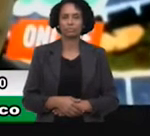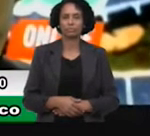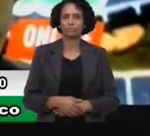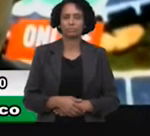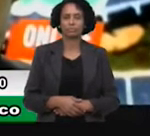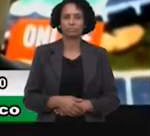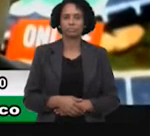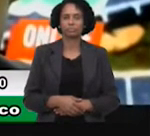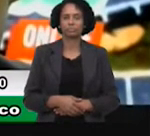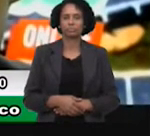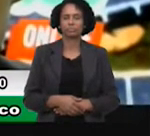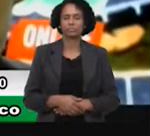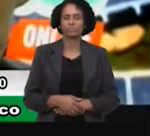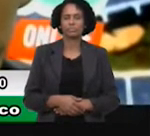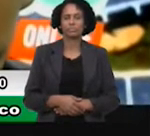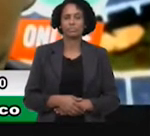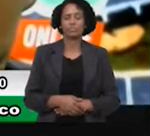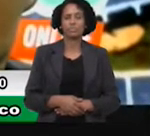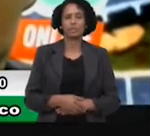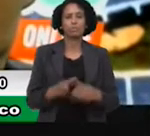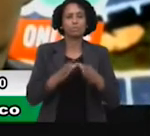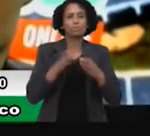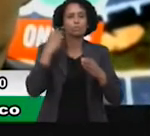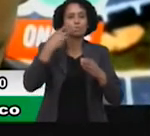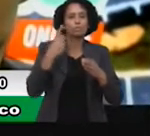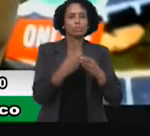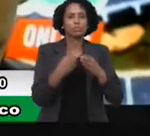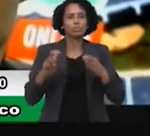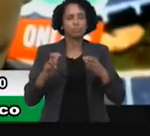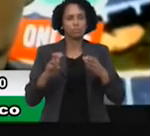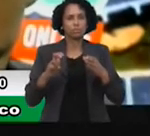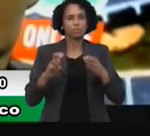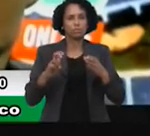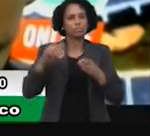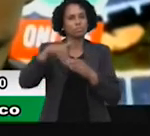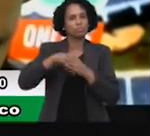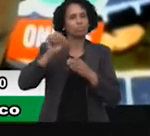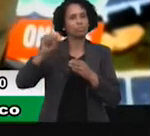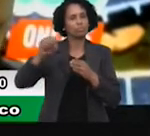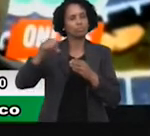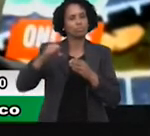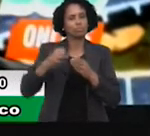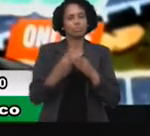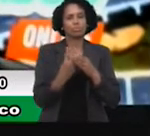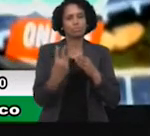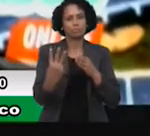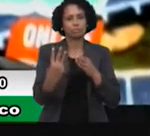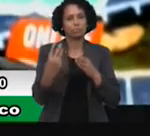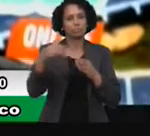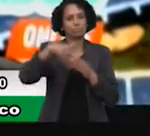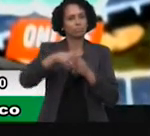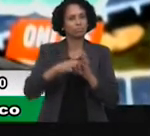Senhor presidente, 15 vereadores votaram sim, favoráveis ao presente projeto. 3 vereadores